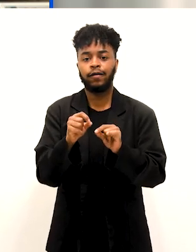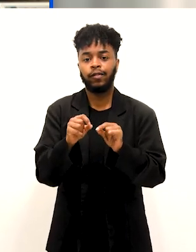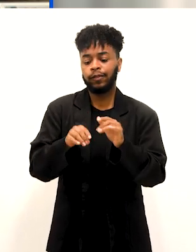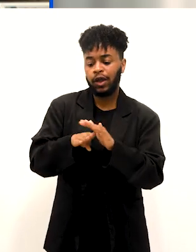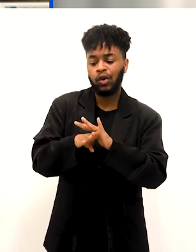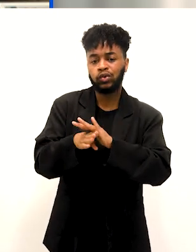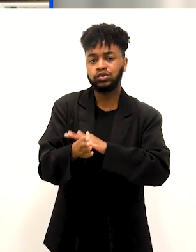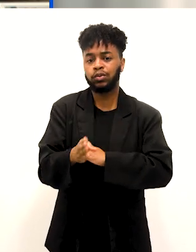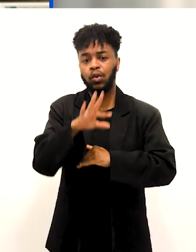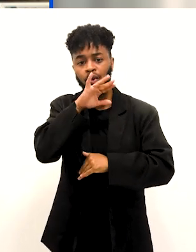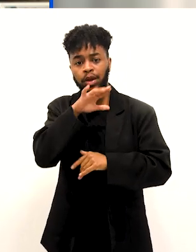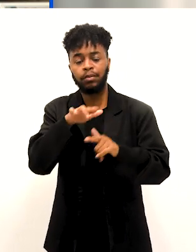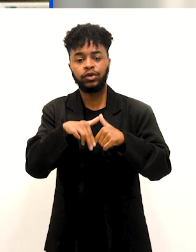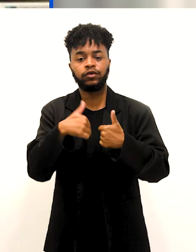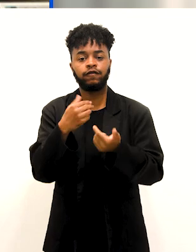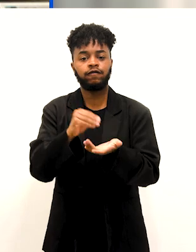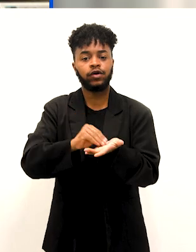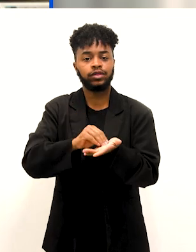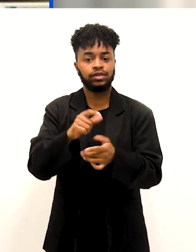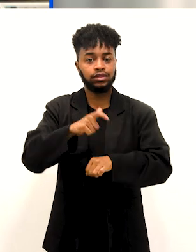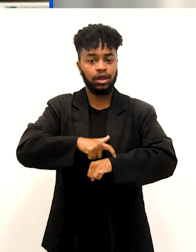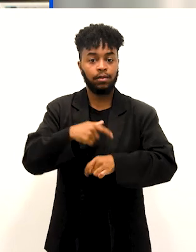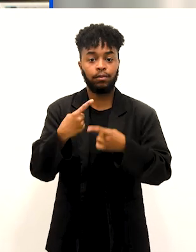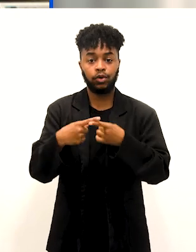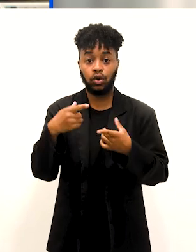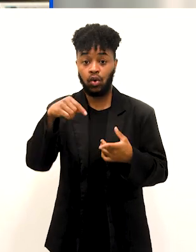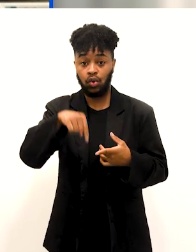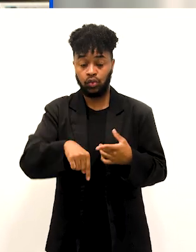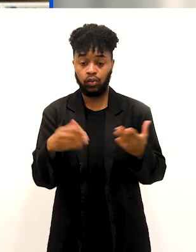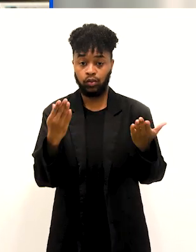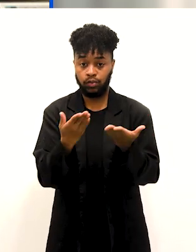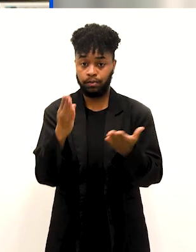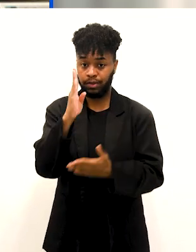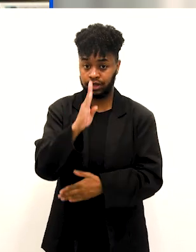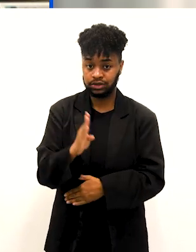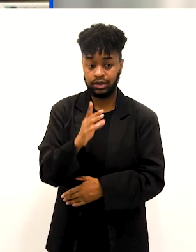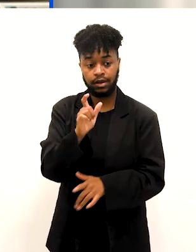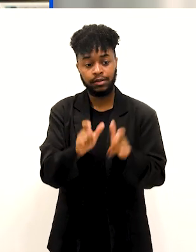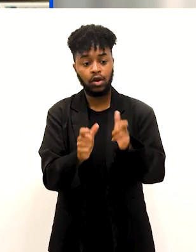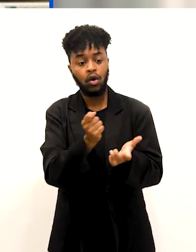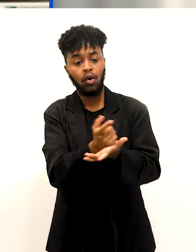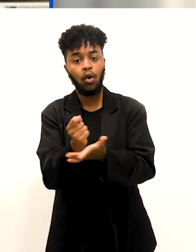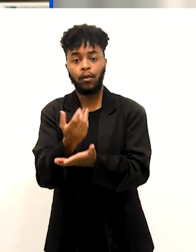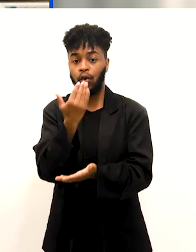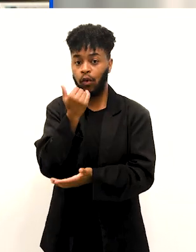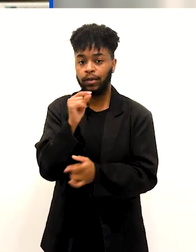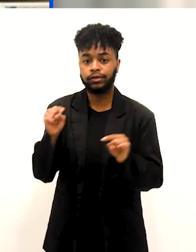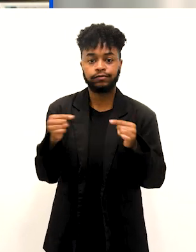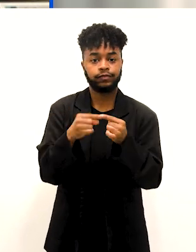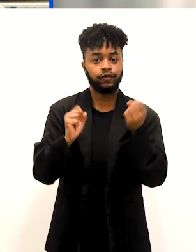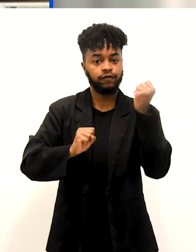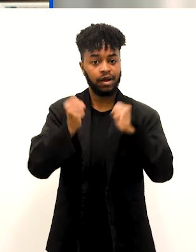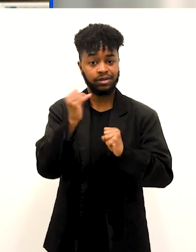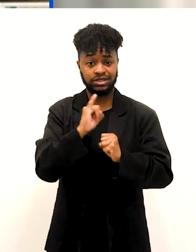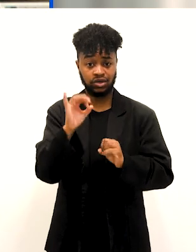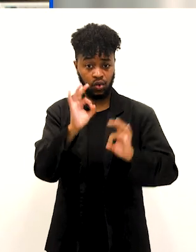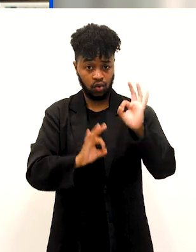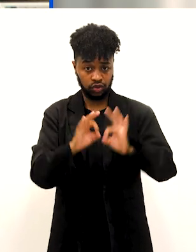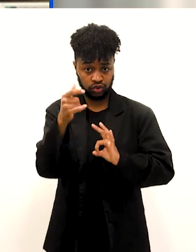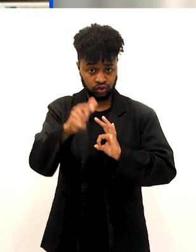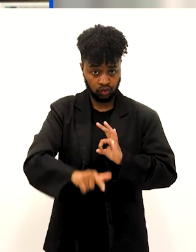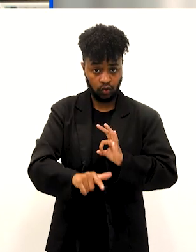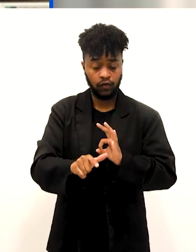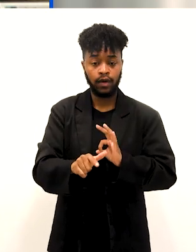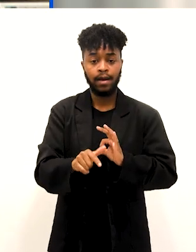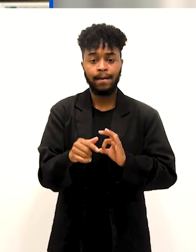de uma suposta falta de tempo. O brasileiro consome muito alimento industrializado. Se, com uma reorganização da agenda